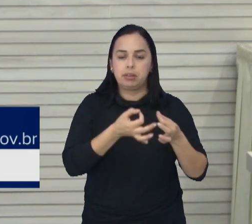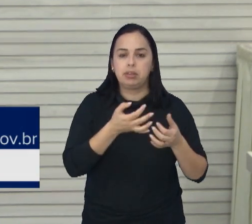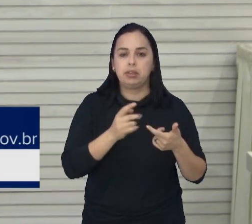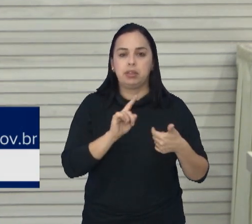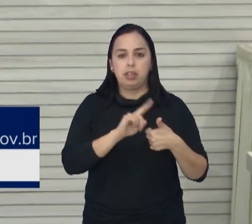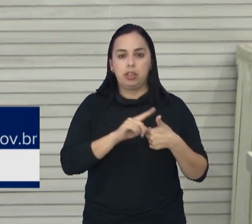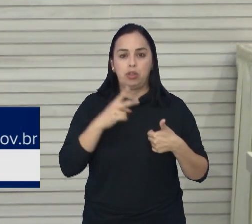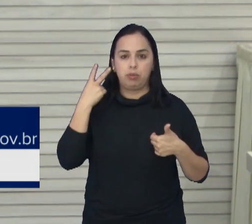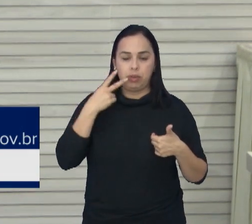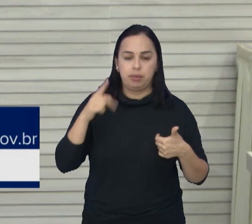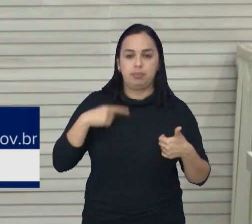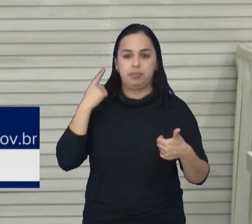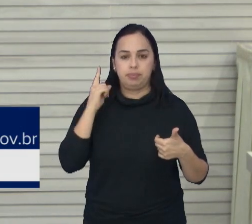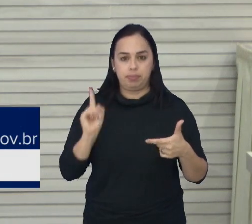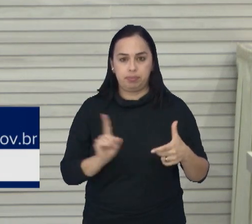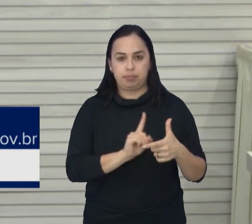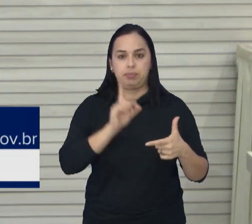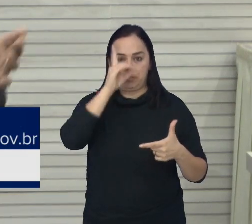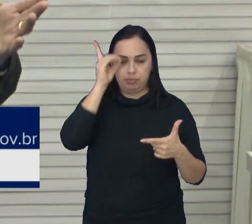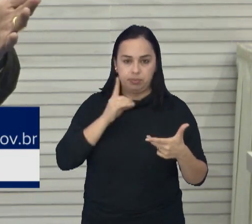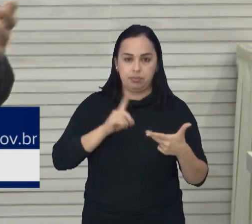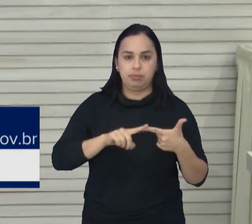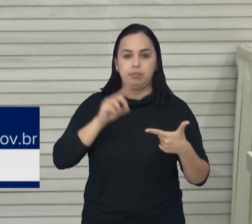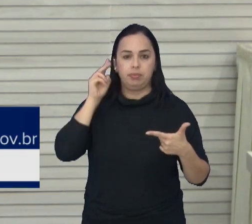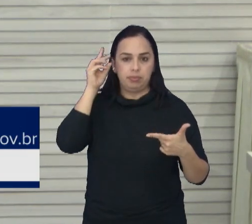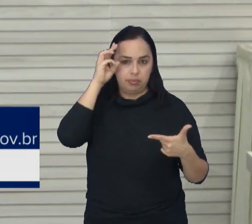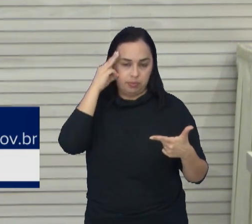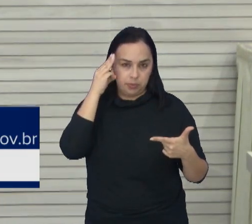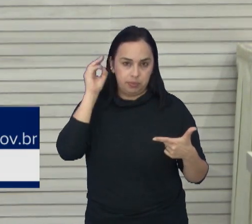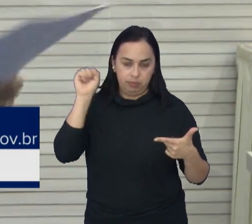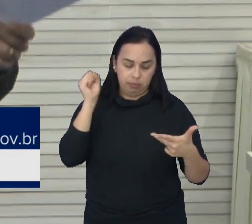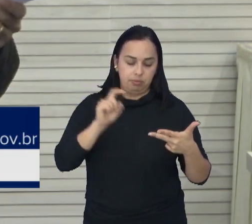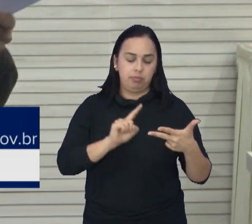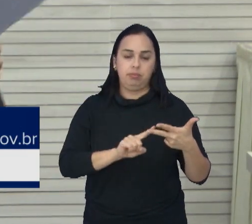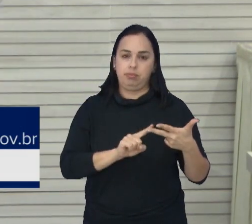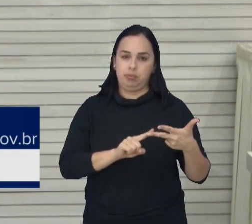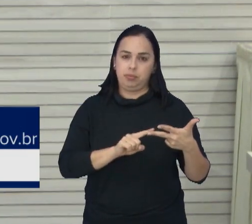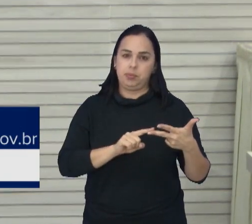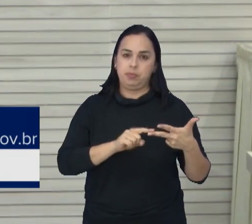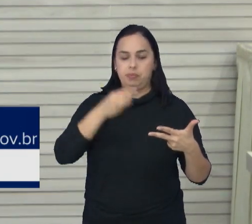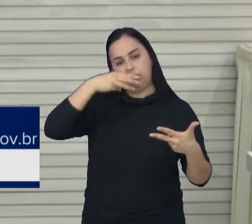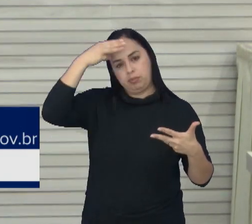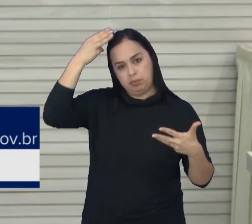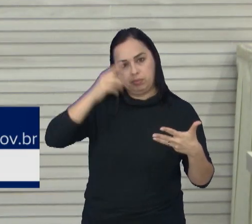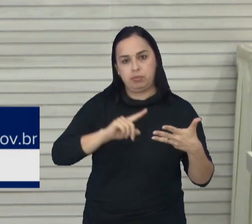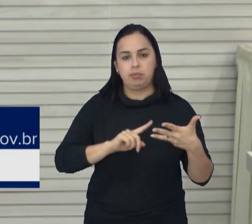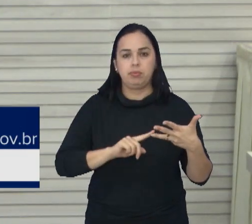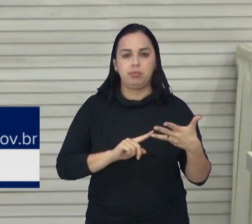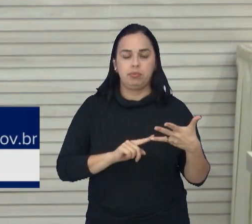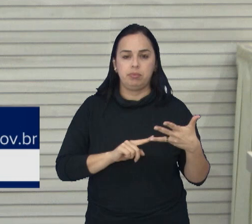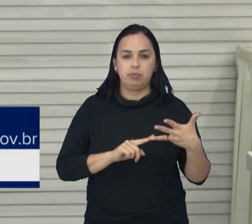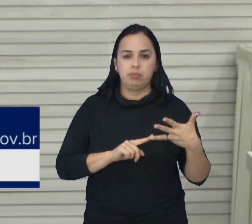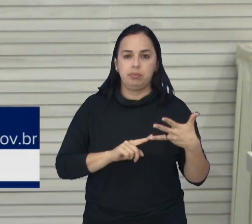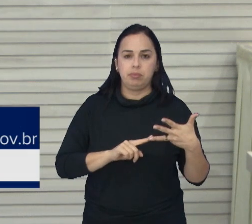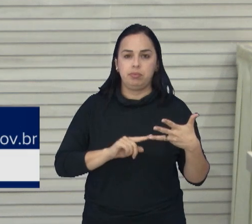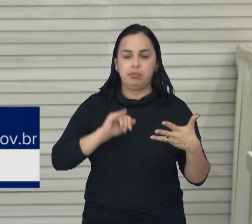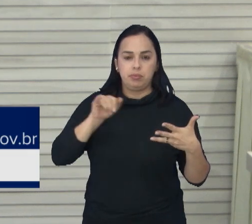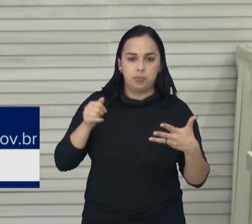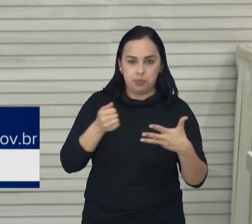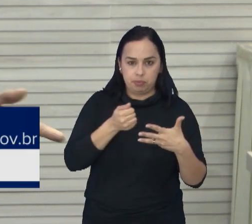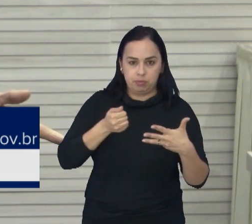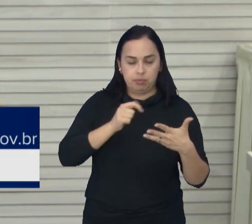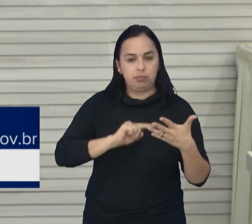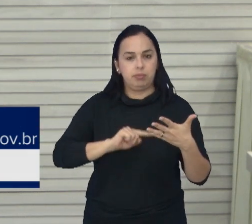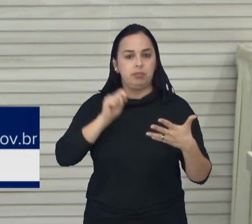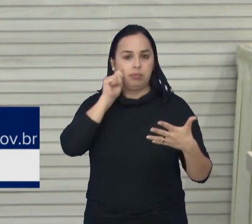vereadores que estiveram presentes, vereadora Dulce Rita, vereador Marcão da Academia, vereador Milton Vieira Filho, vereador Juninho da Farmácia,